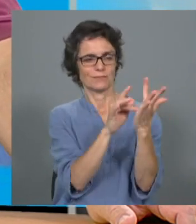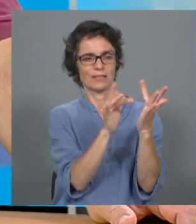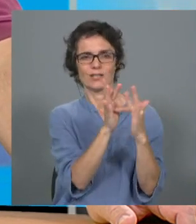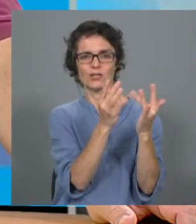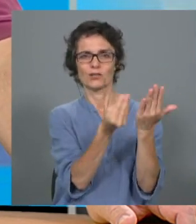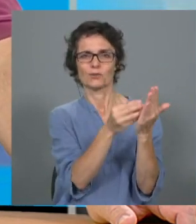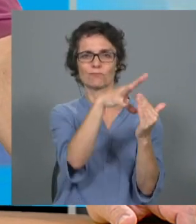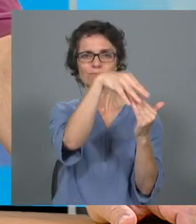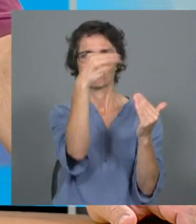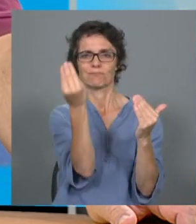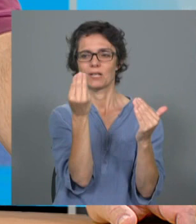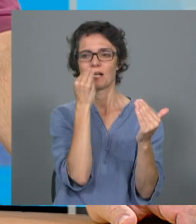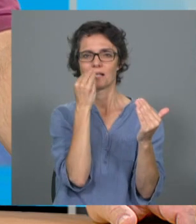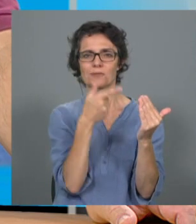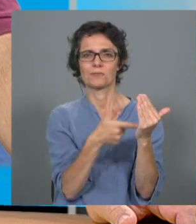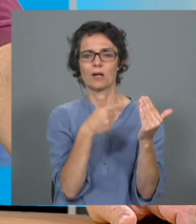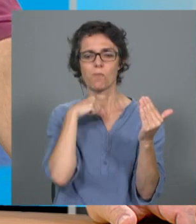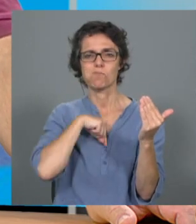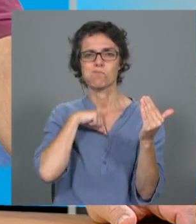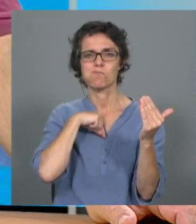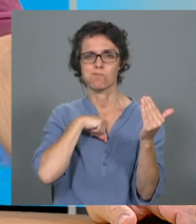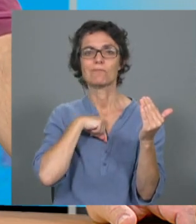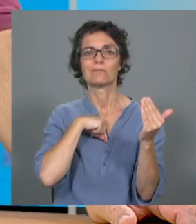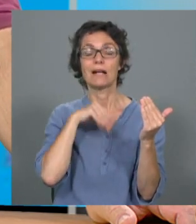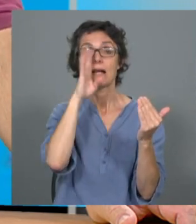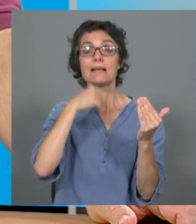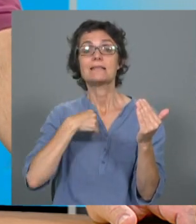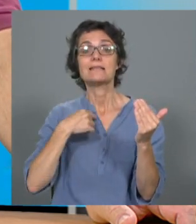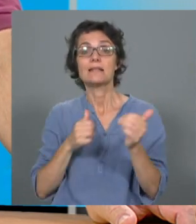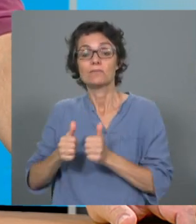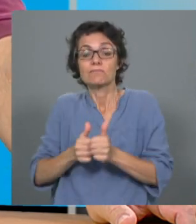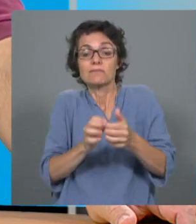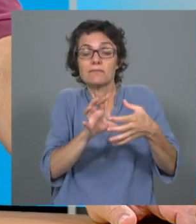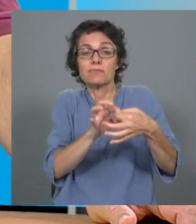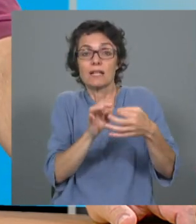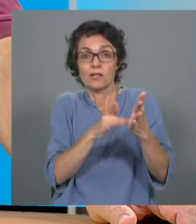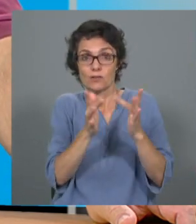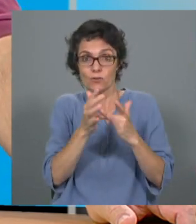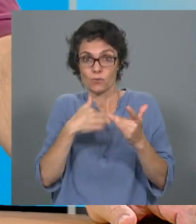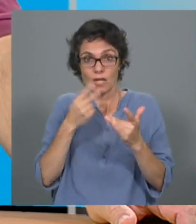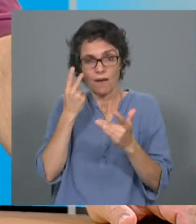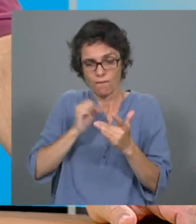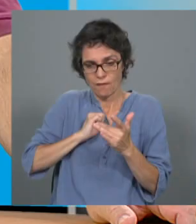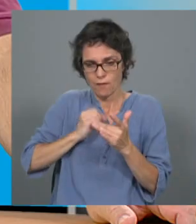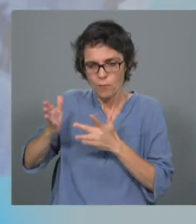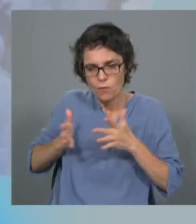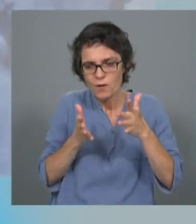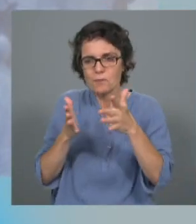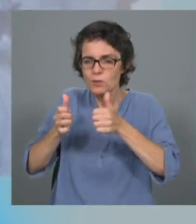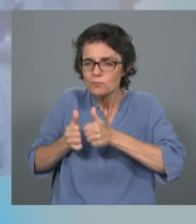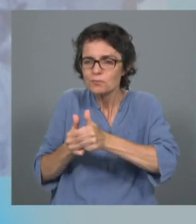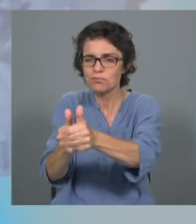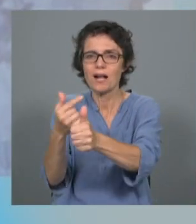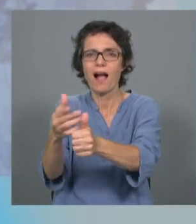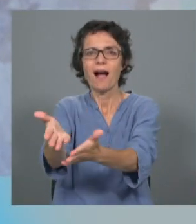a Jesus, eu tenho aí um alimento para a minha vida. Eu ganho sentido para a minha vida. Eu